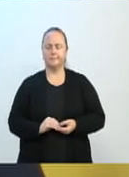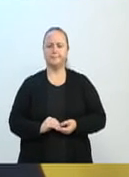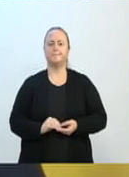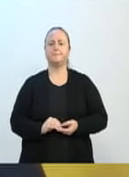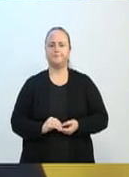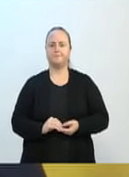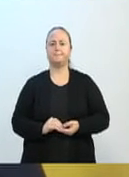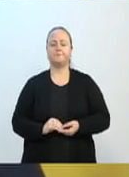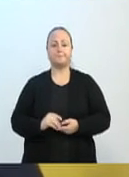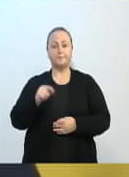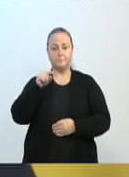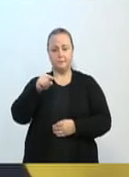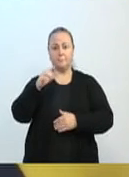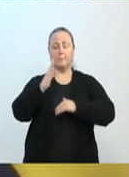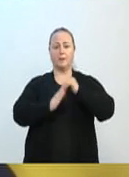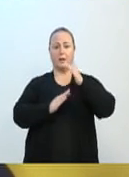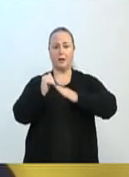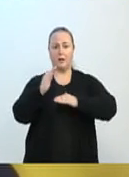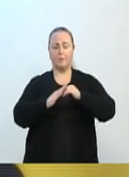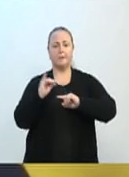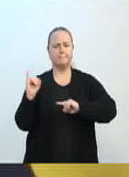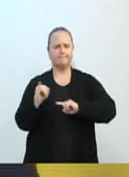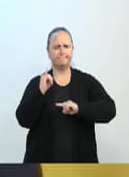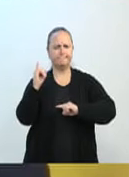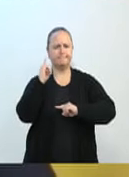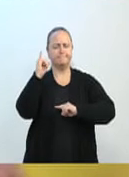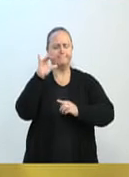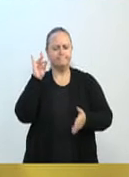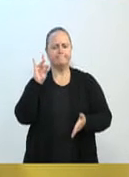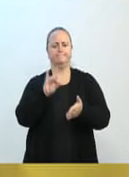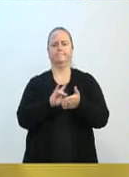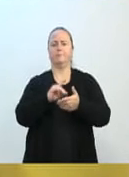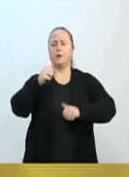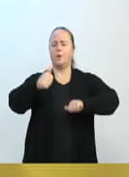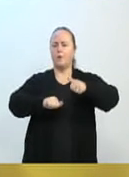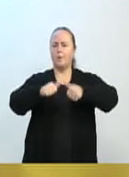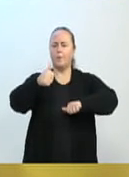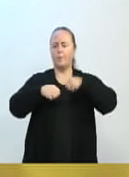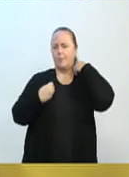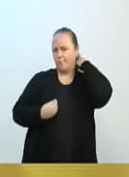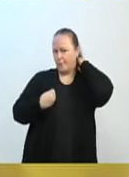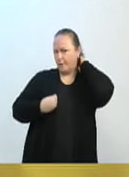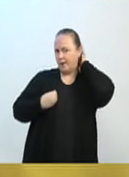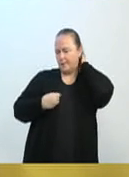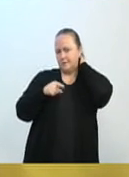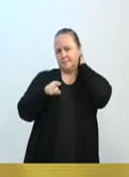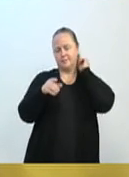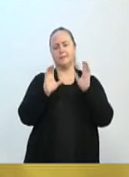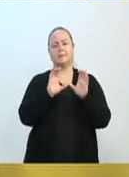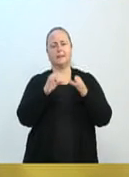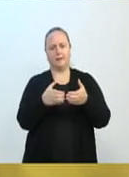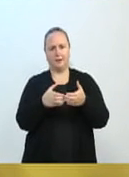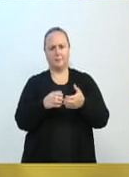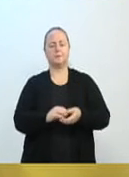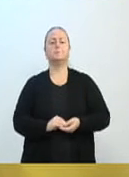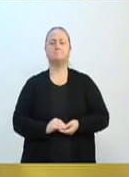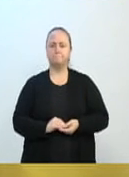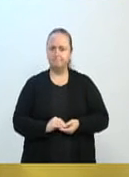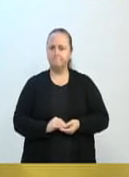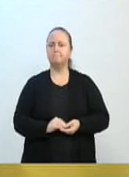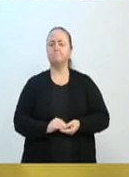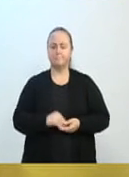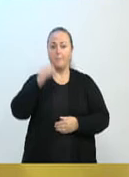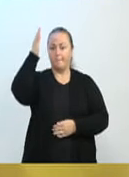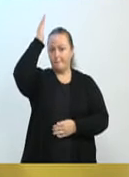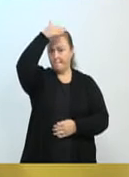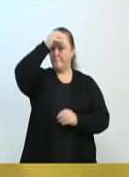são obras importantes que vão acontecer trazendo qualidade de vida também para aquela comunidade Prefeito tá empenhado